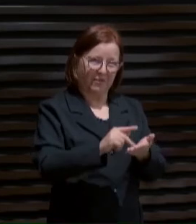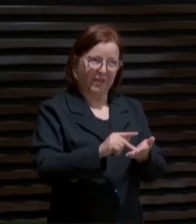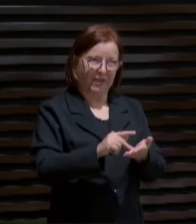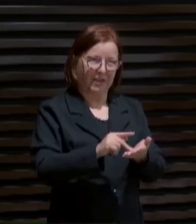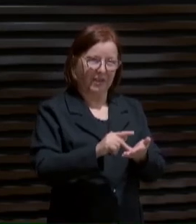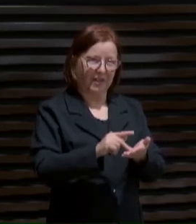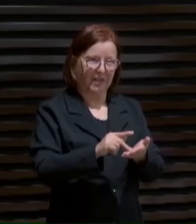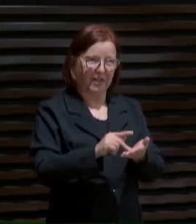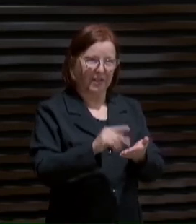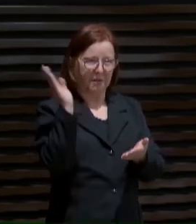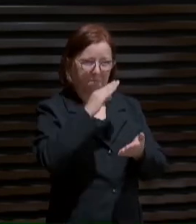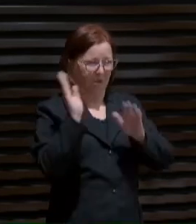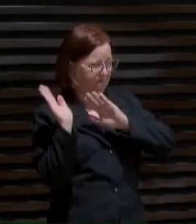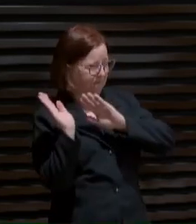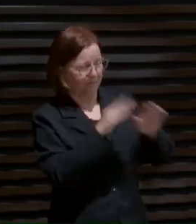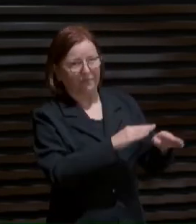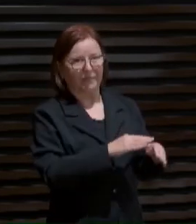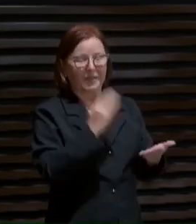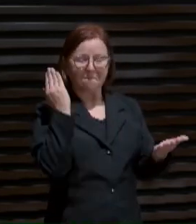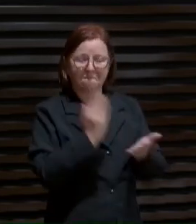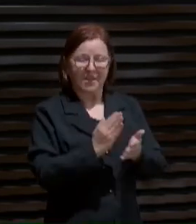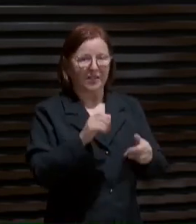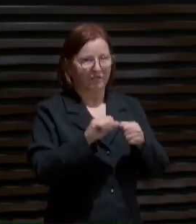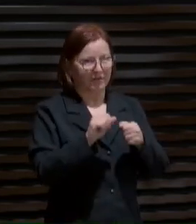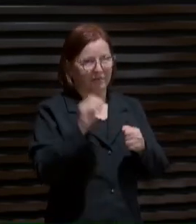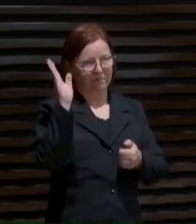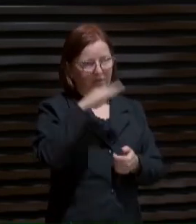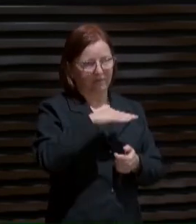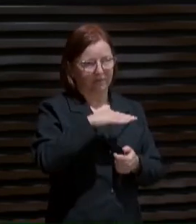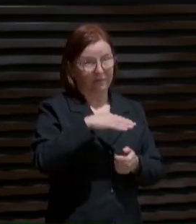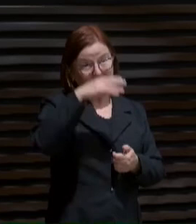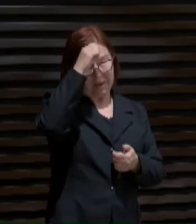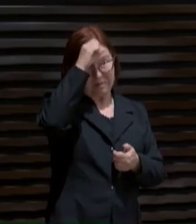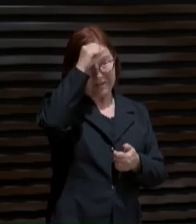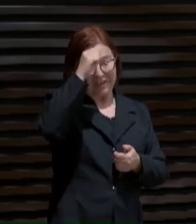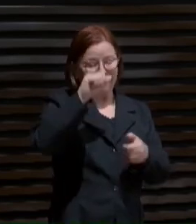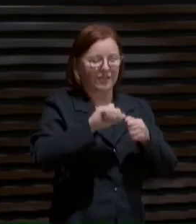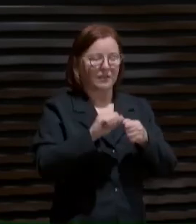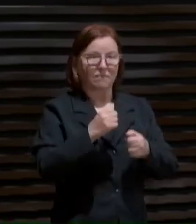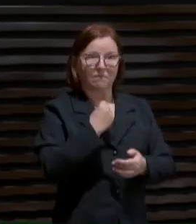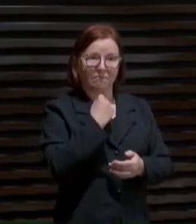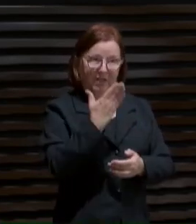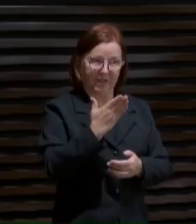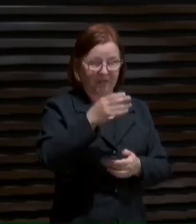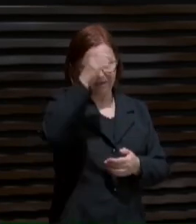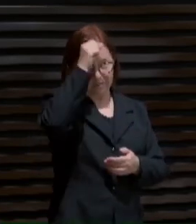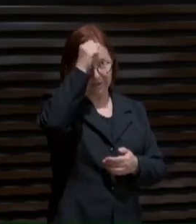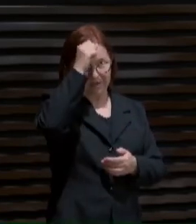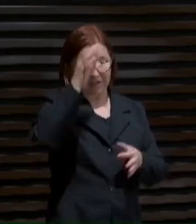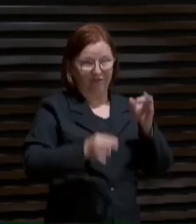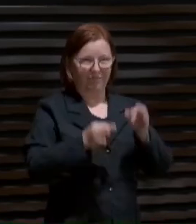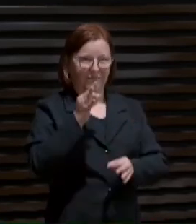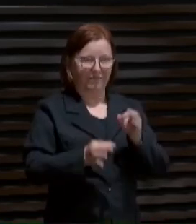dos meus olhos cessai de fazer o mal aprender a fazer o bem atender a